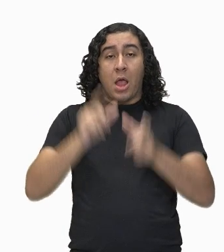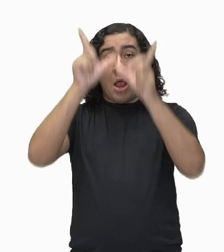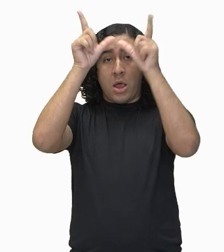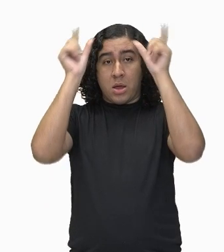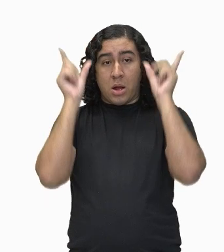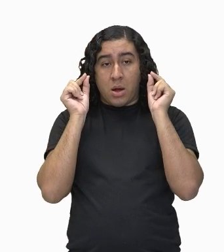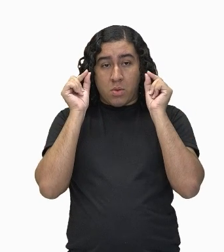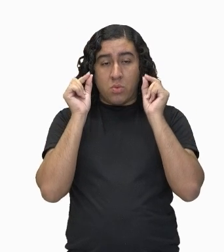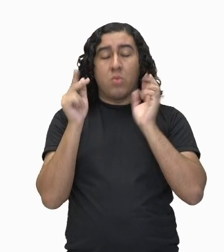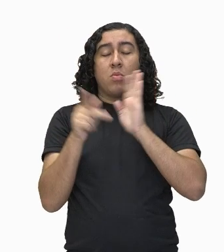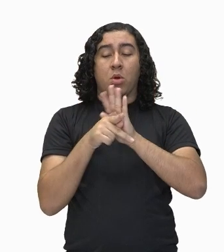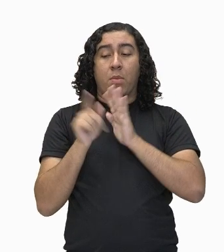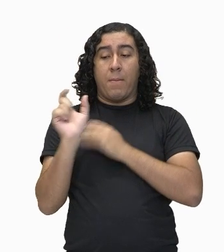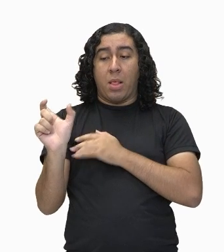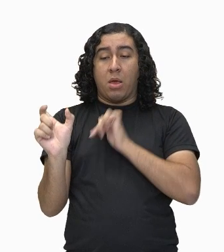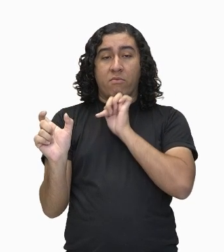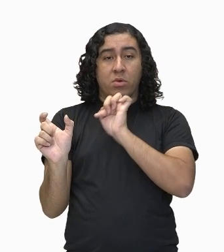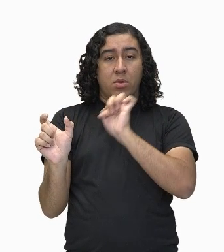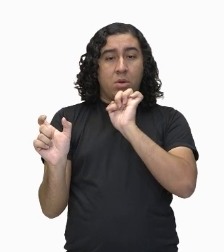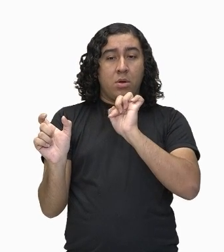palavra, uma palavra grega, né?